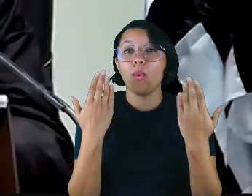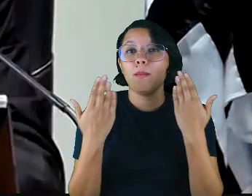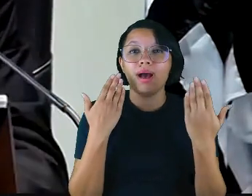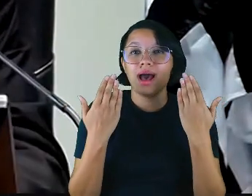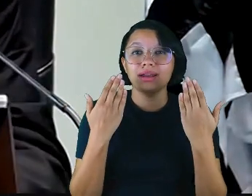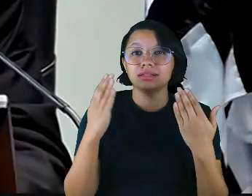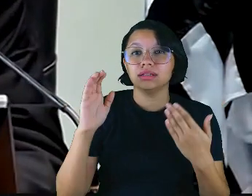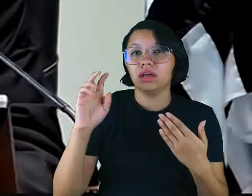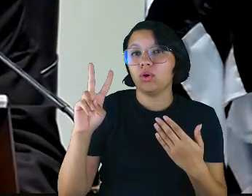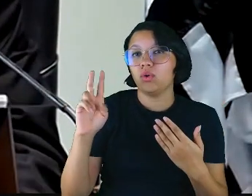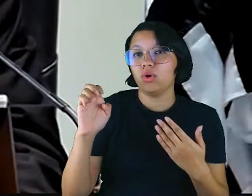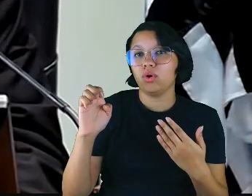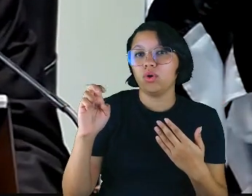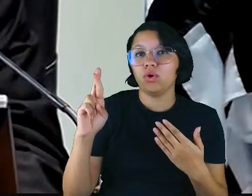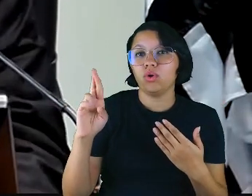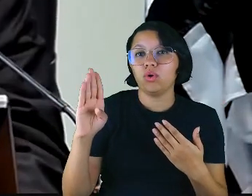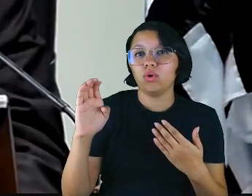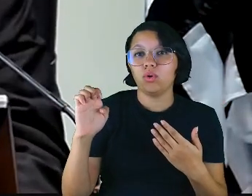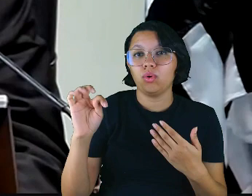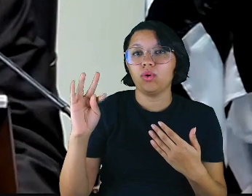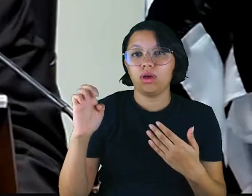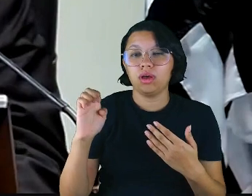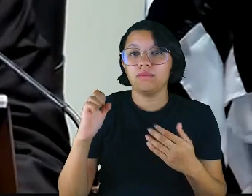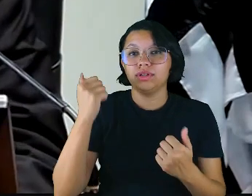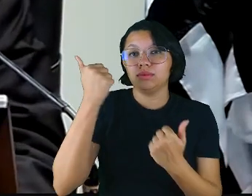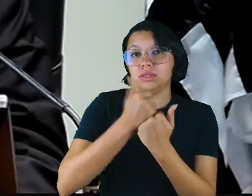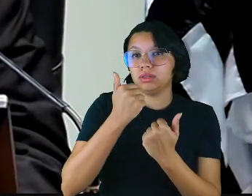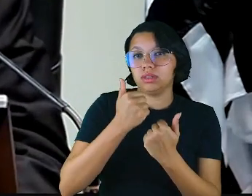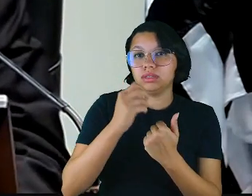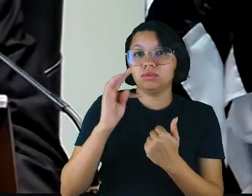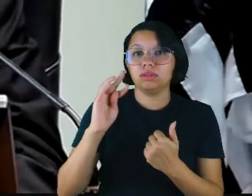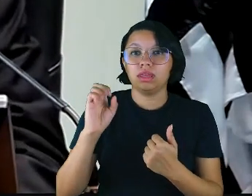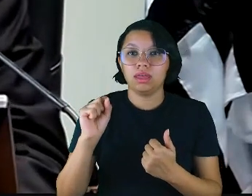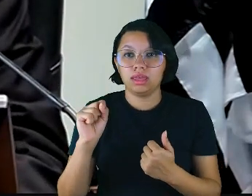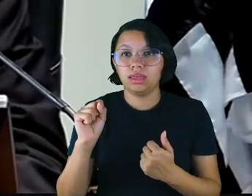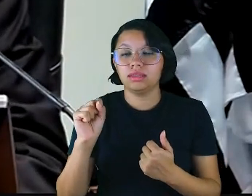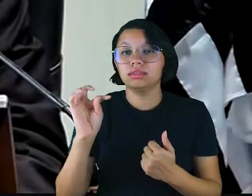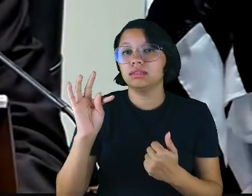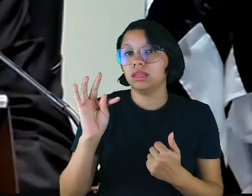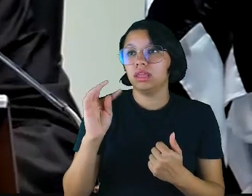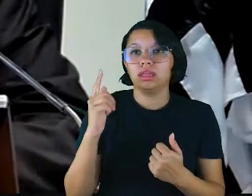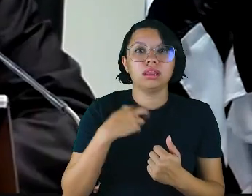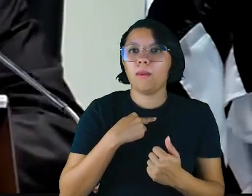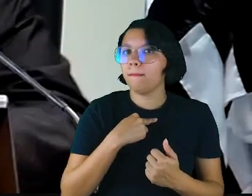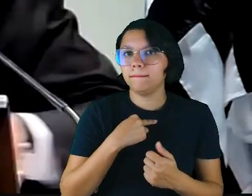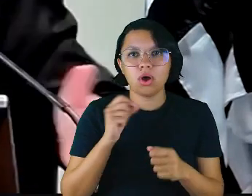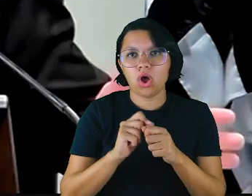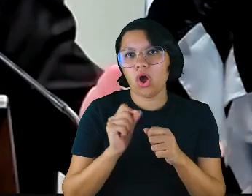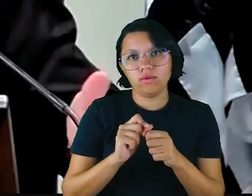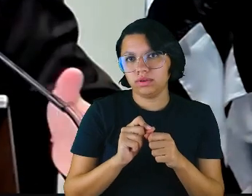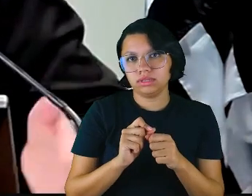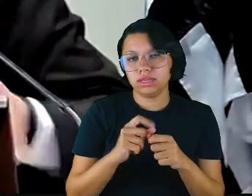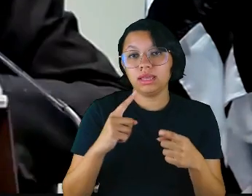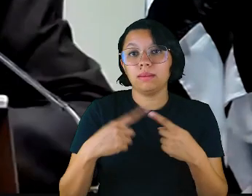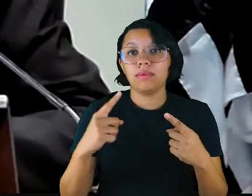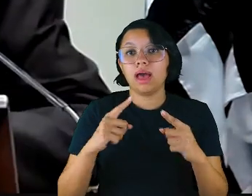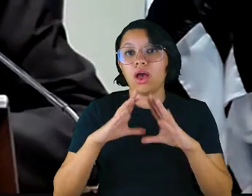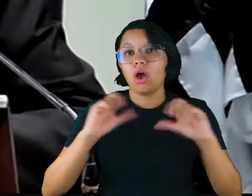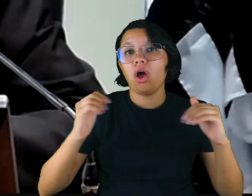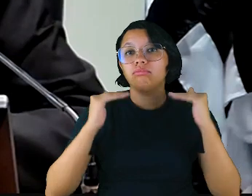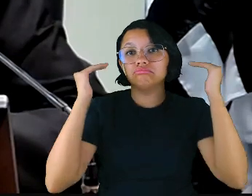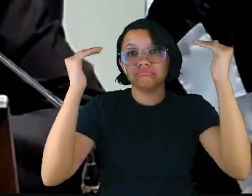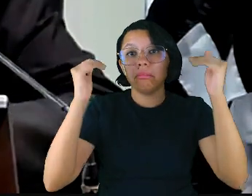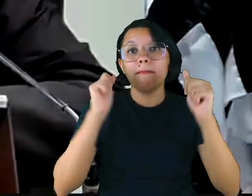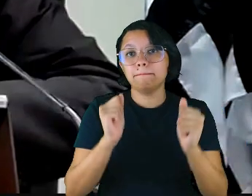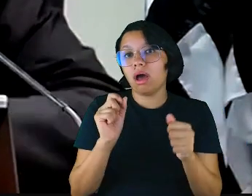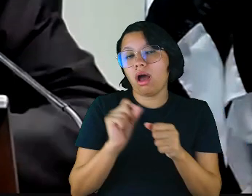o verbete. Isso daí é super polêmico, a vice-presidência do TST não pode fazer isso, porque senão ela estaria dando aso, mas o Supremo